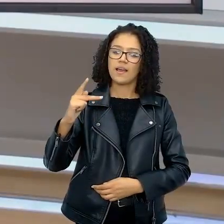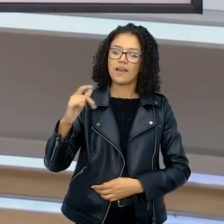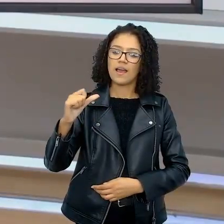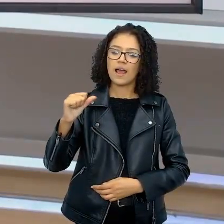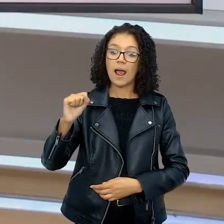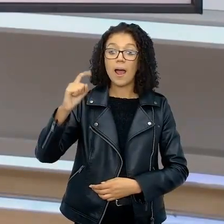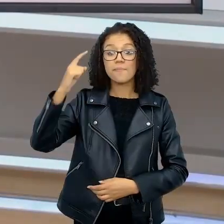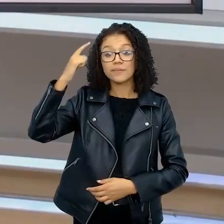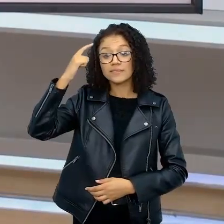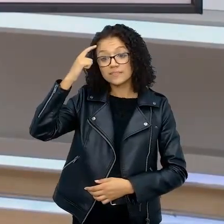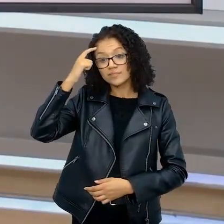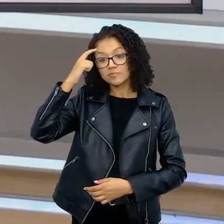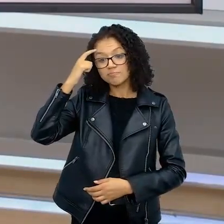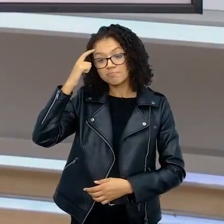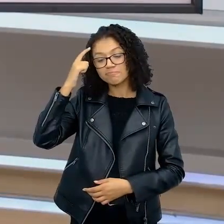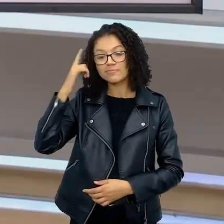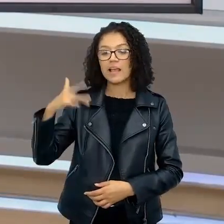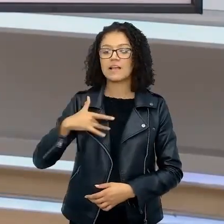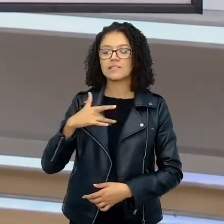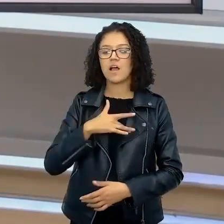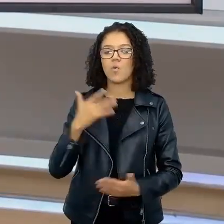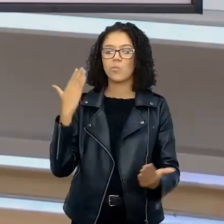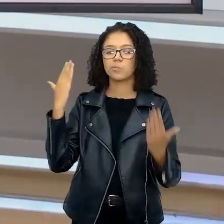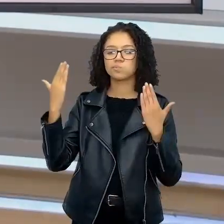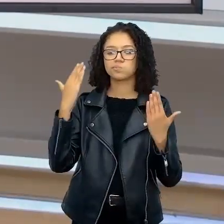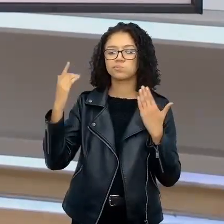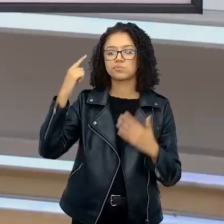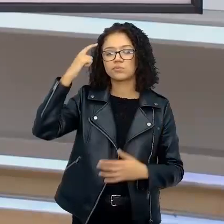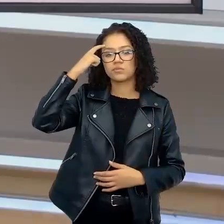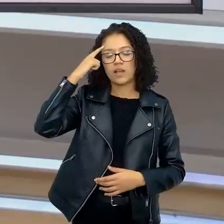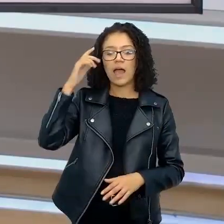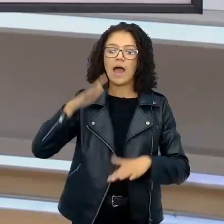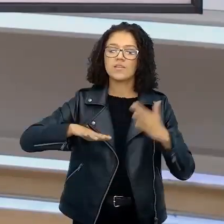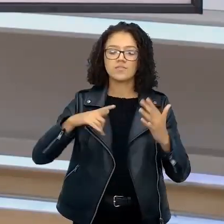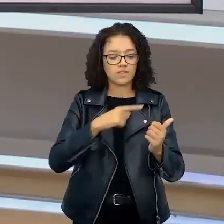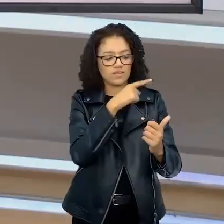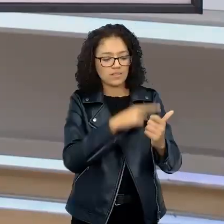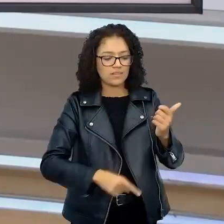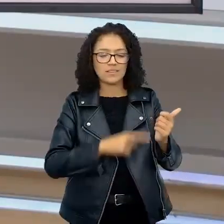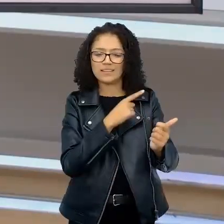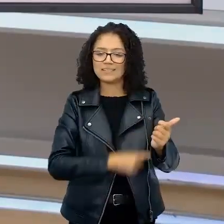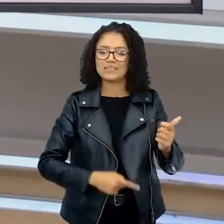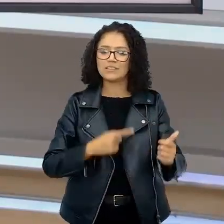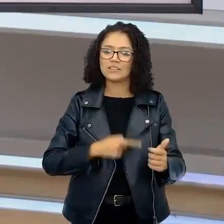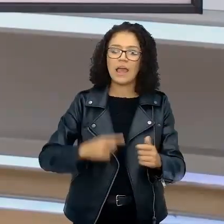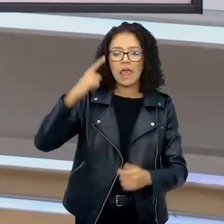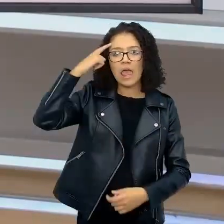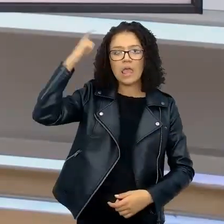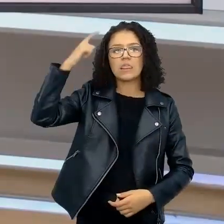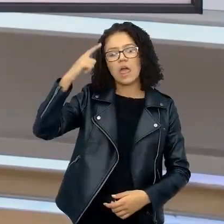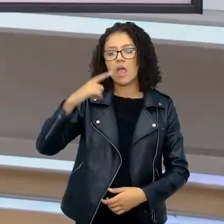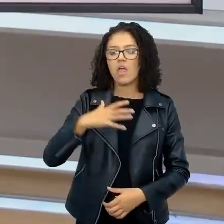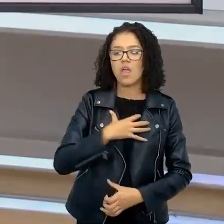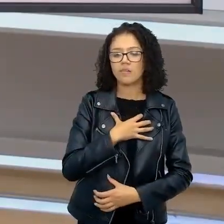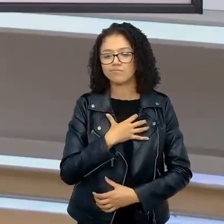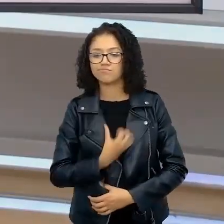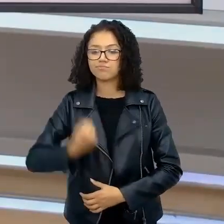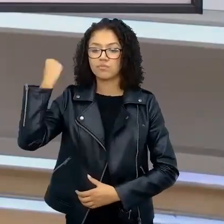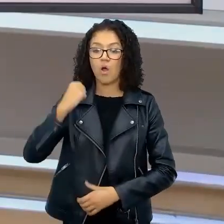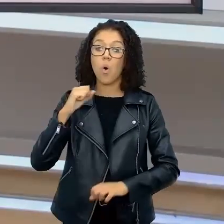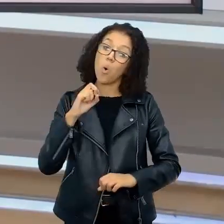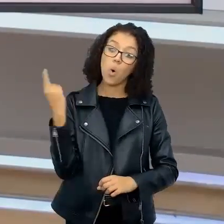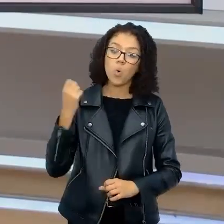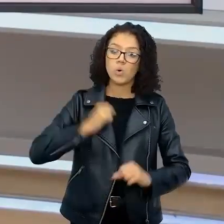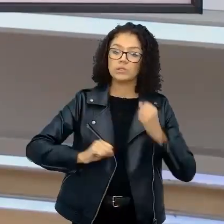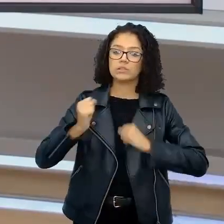dessa criança. Então, assim, ela tem questões de automutilação, ideações suicidas, ansiedade, depressão. Então,